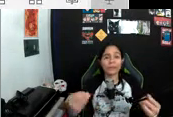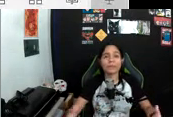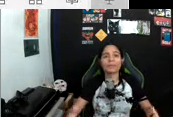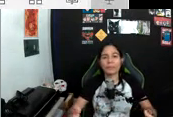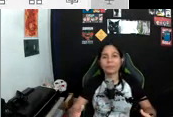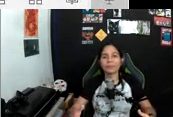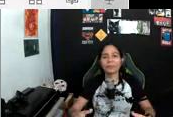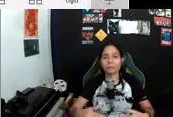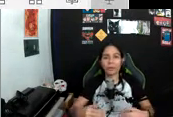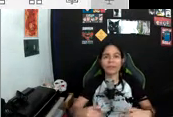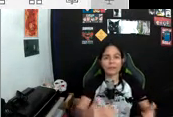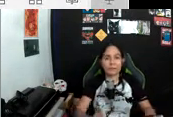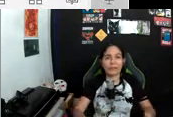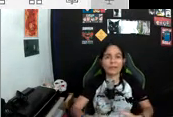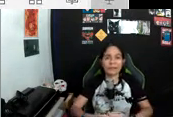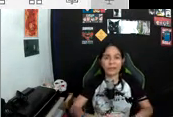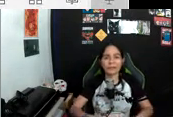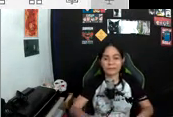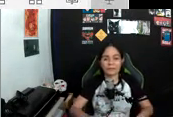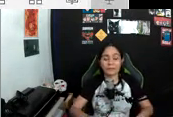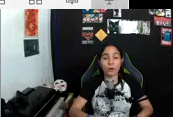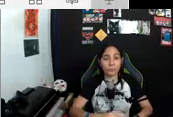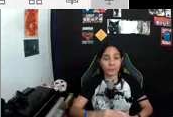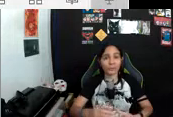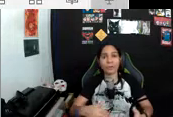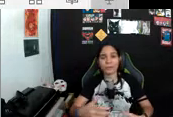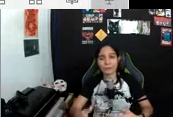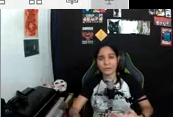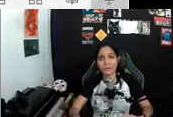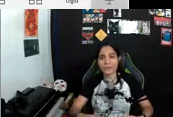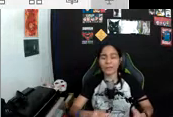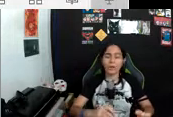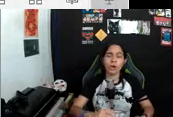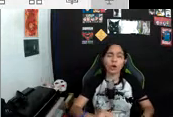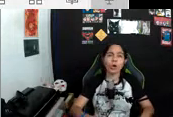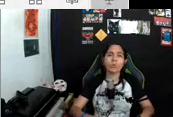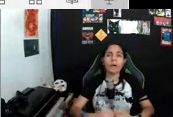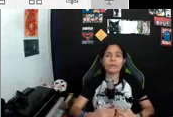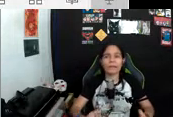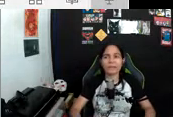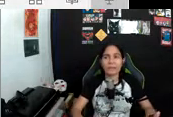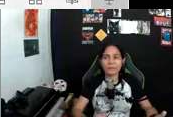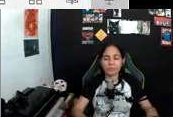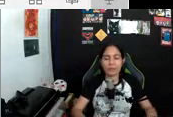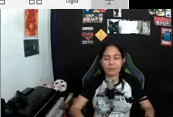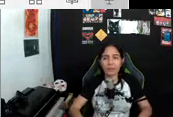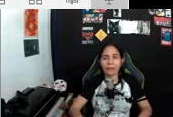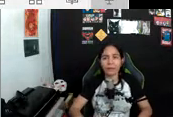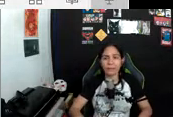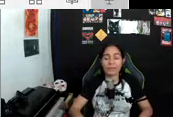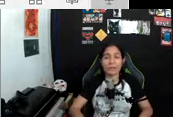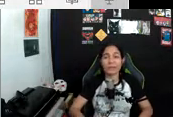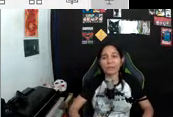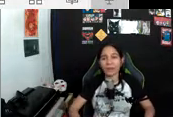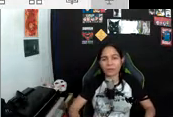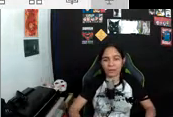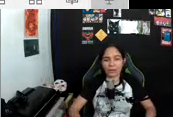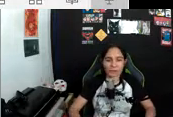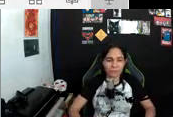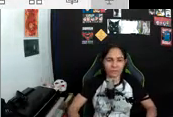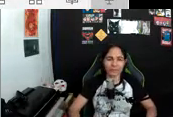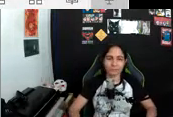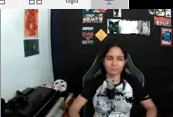vezes, coisas tão simples que podem ser orientadas dessa forma, né? Que pode ser utilizado como uma alternativa para ajudar aquele paciente e